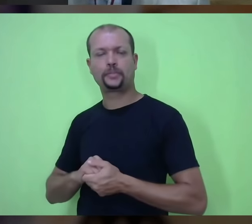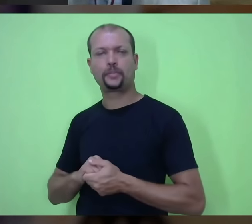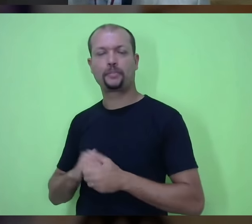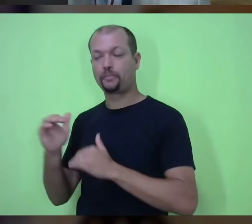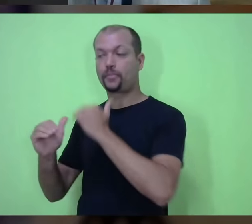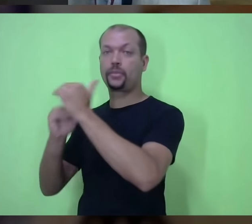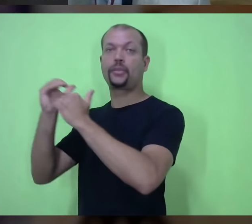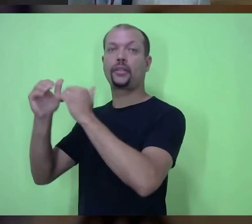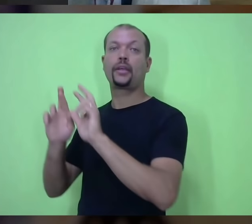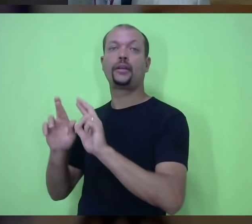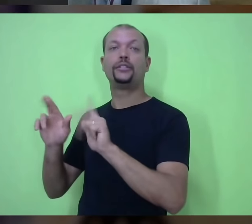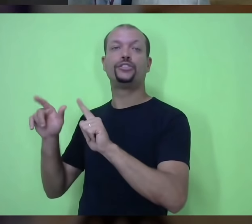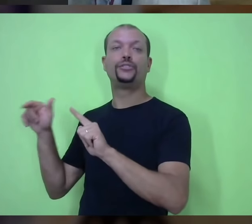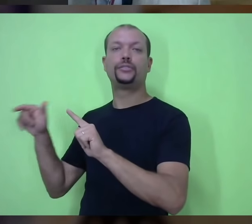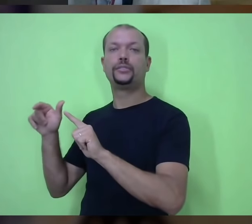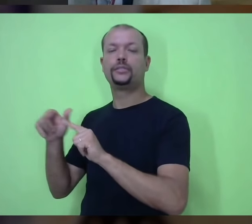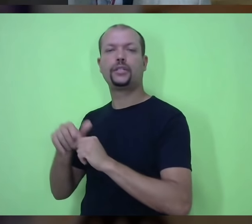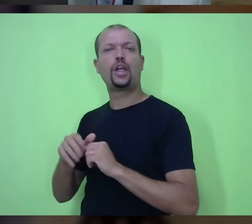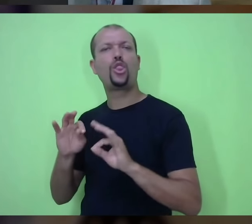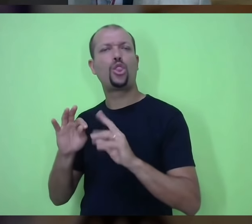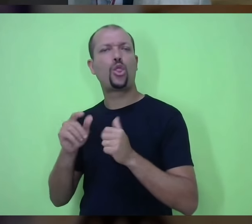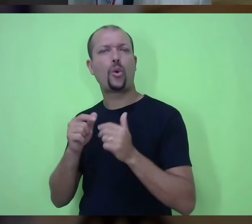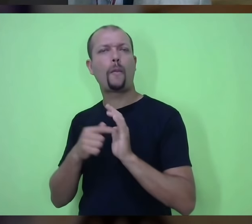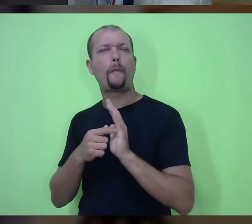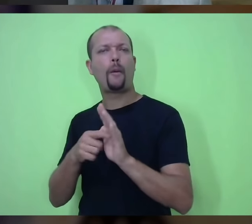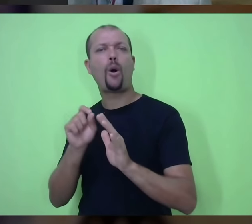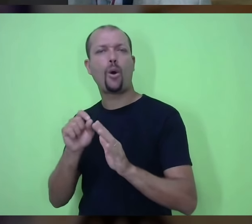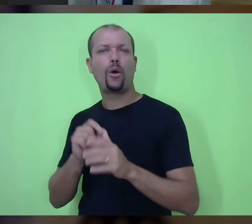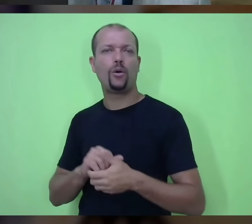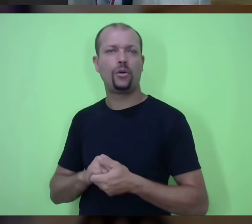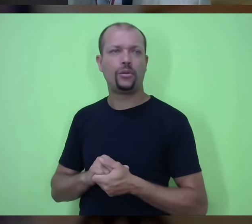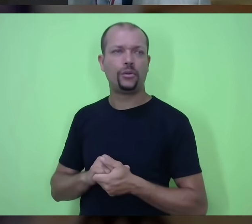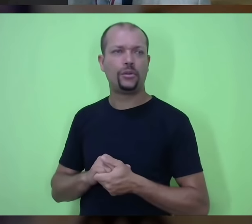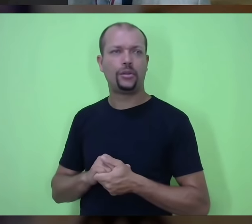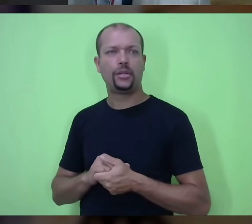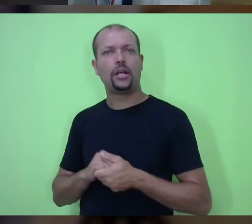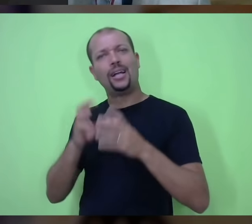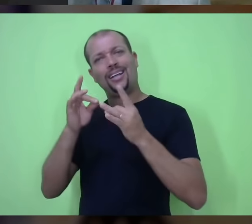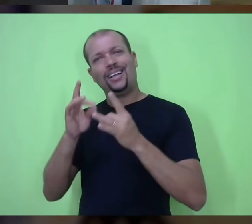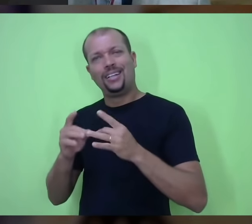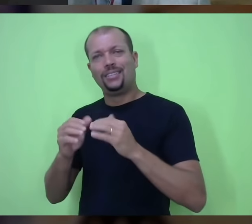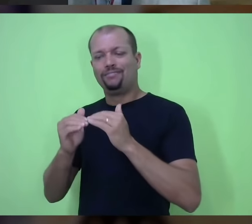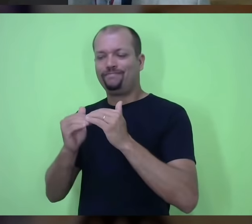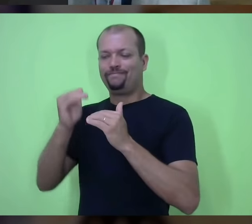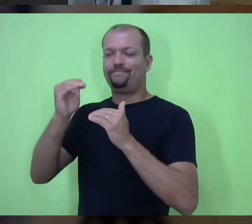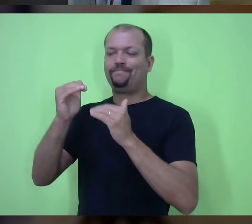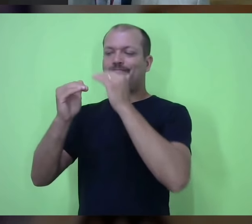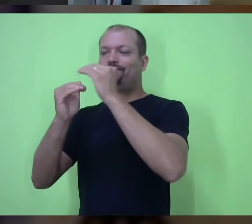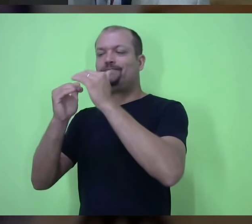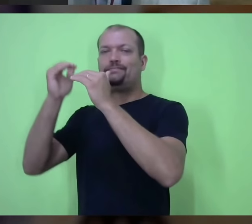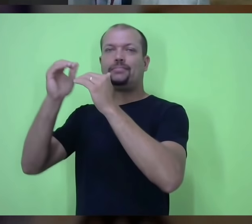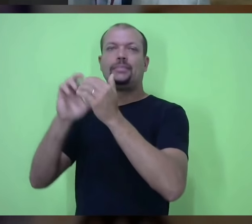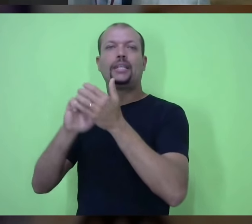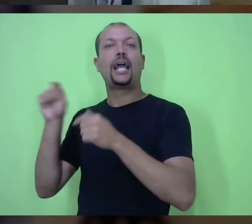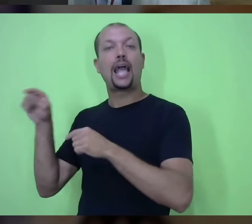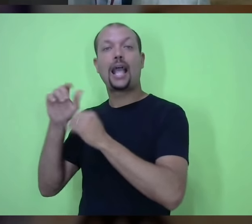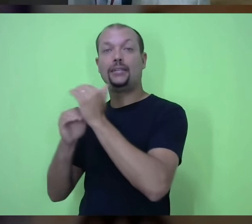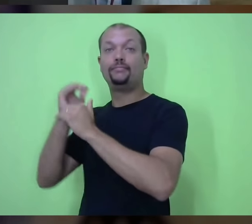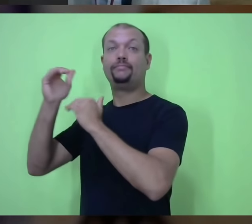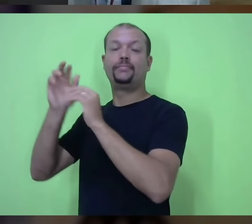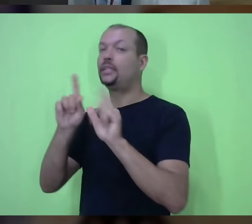aperfeiçoamento, elas vão na direção, na verdade, não é de caracterizar como degraus que ele subiu, mas da